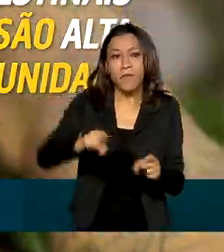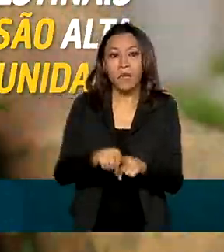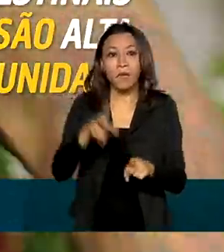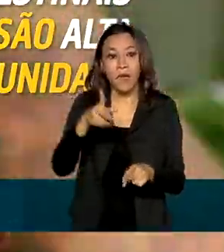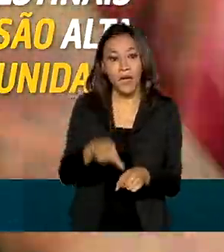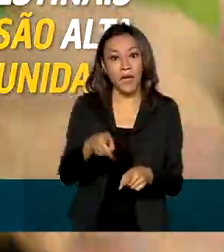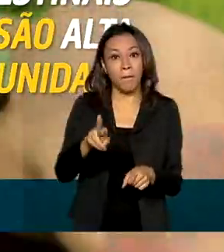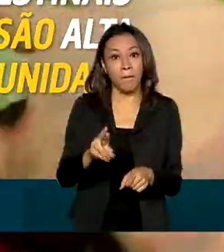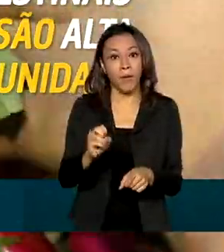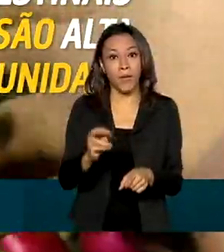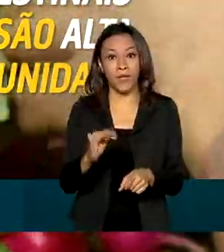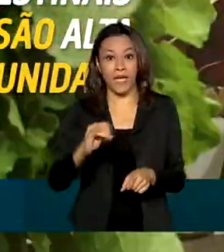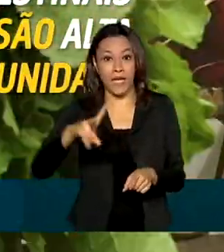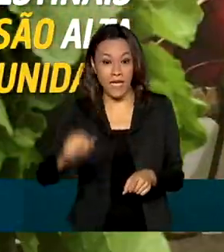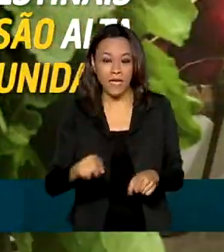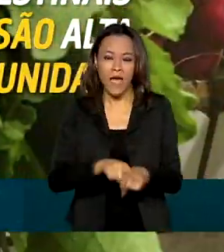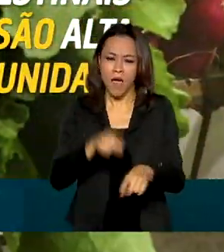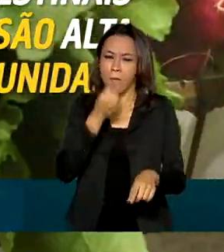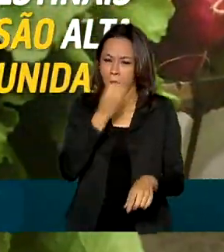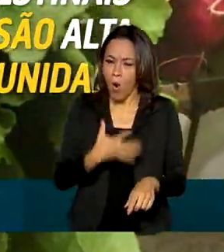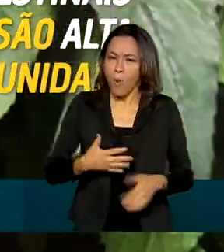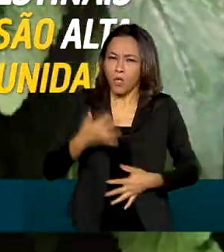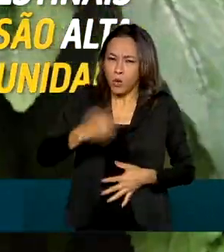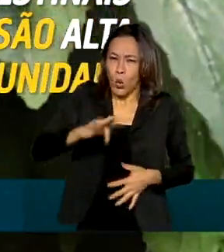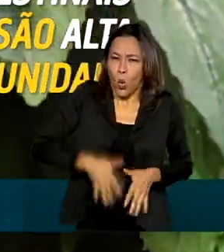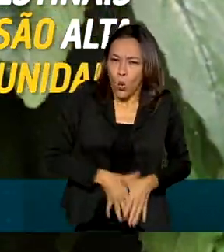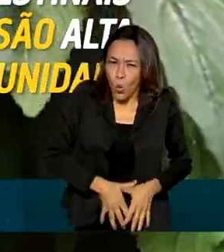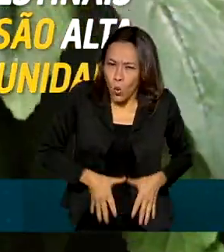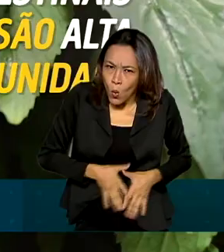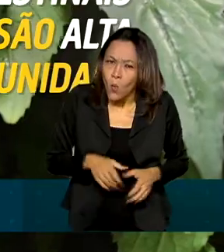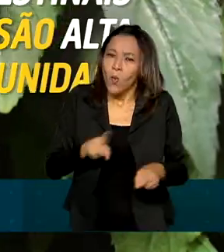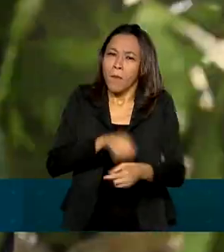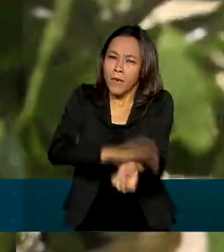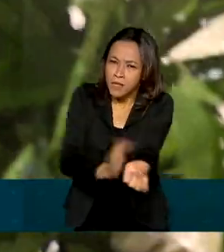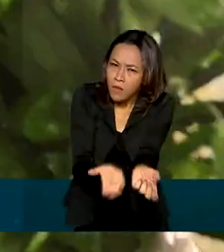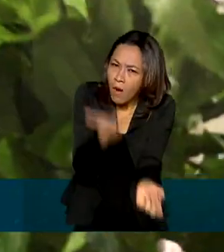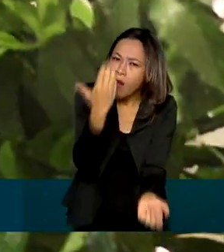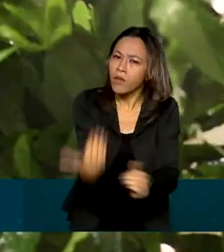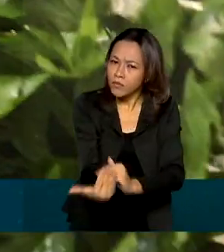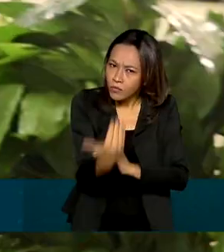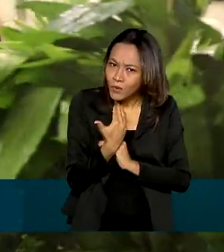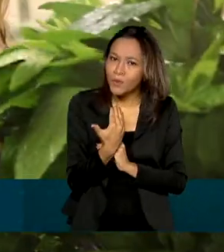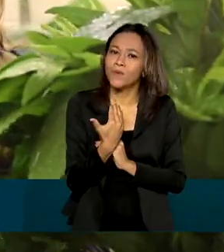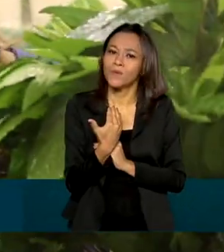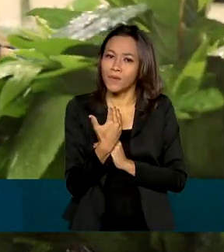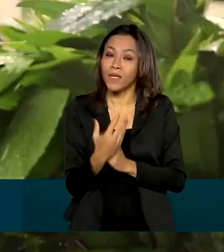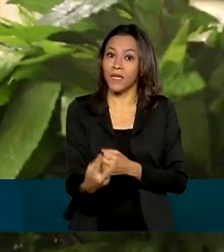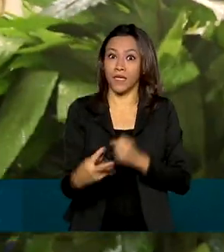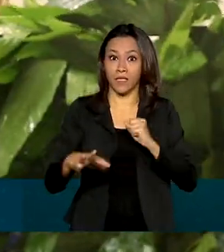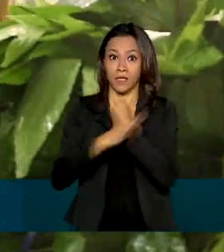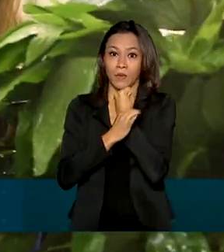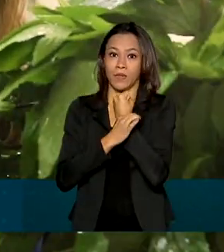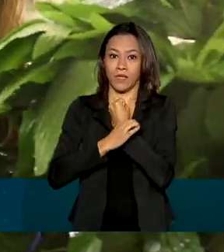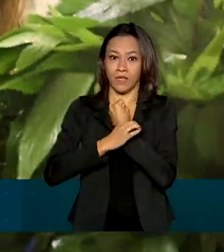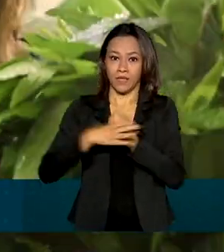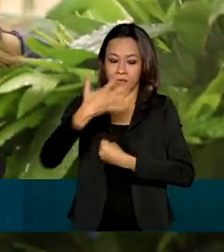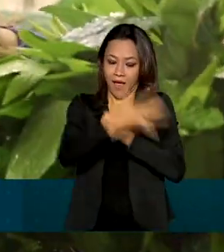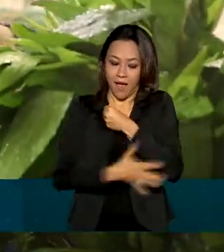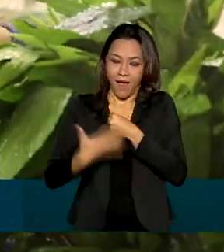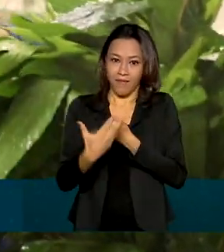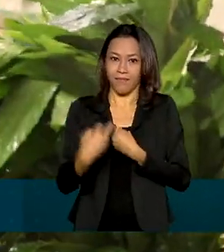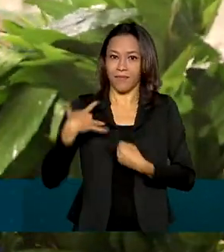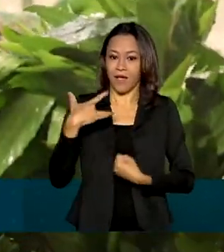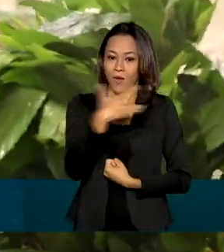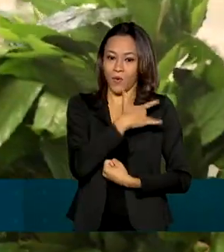cólicas intestinais, pressão alta e fortalece a imunidade. Você pode consumir as folhas e